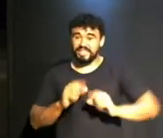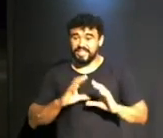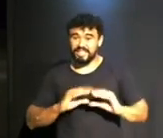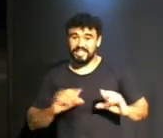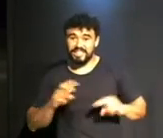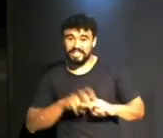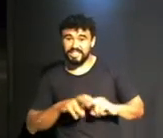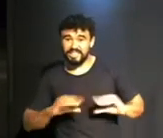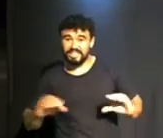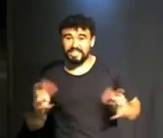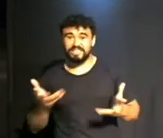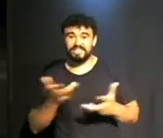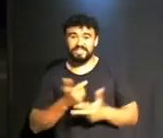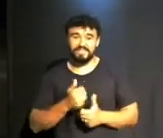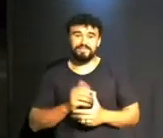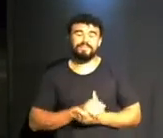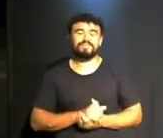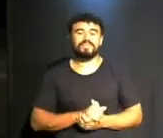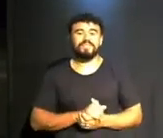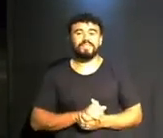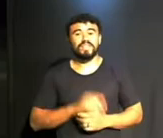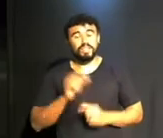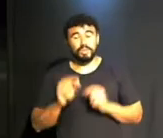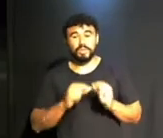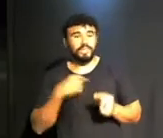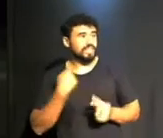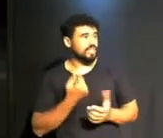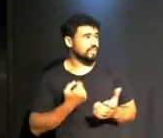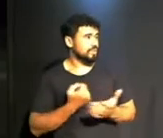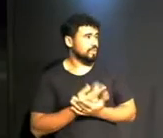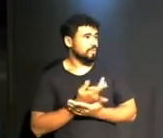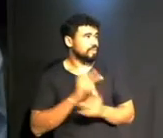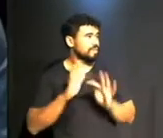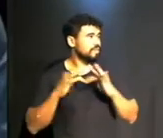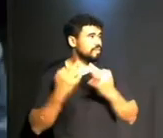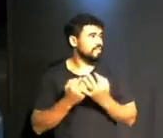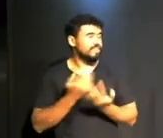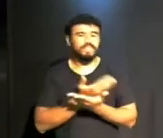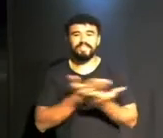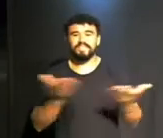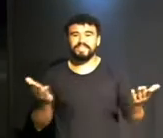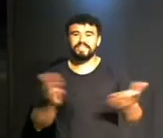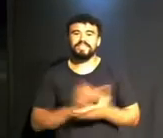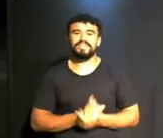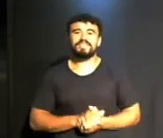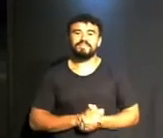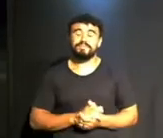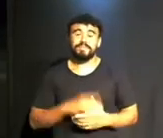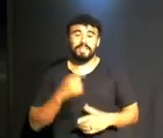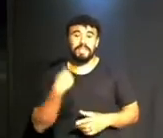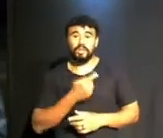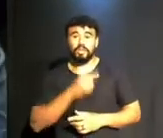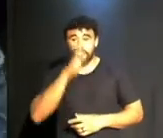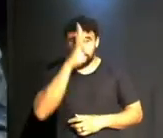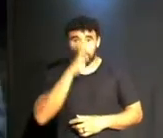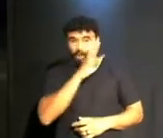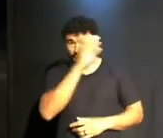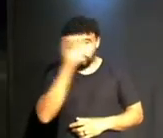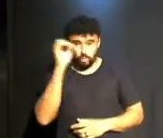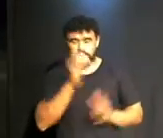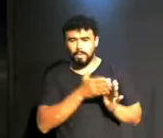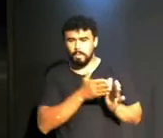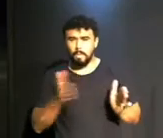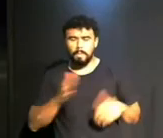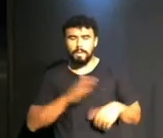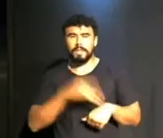poltronas maravilhosas que nós temos esse investimento para toda a família comunhão e nós estamos então na Quaresma é um tempo